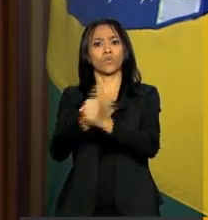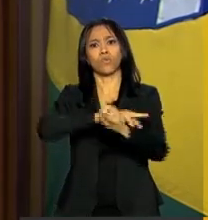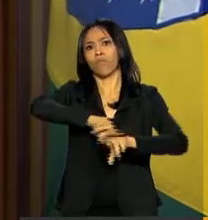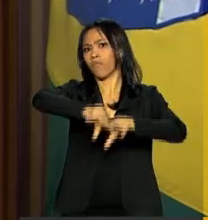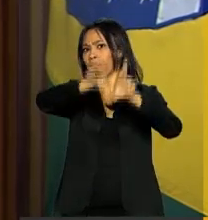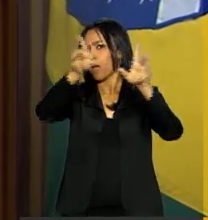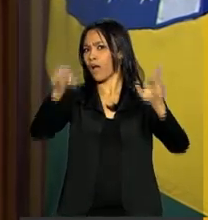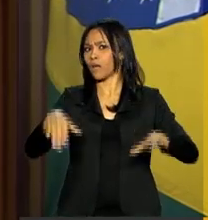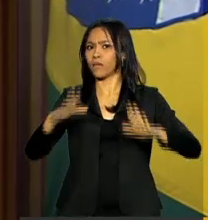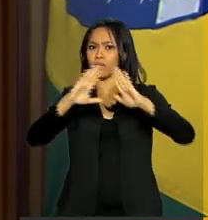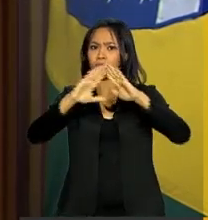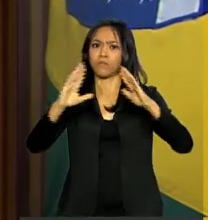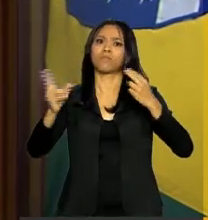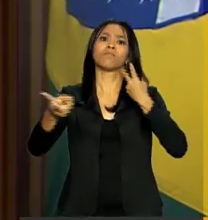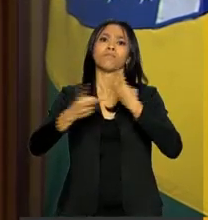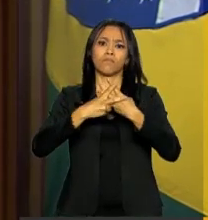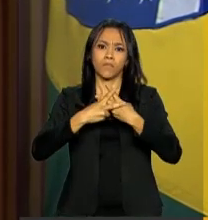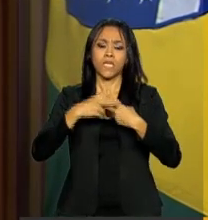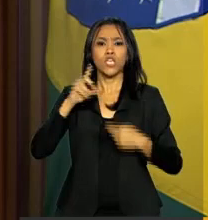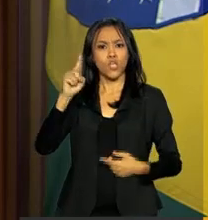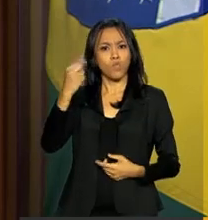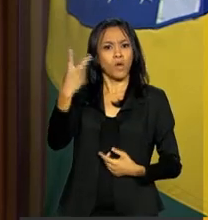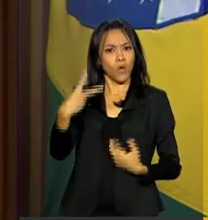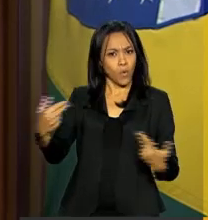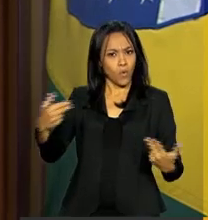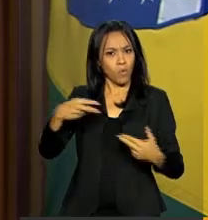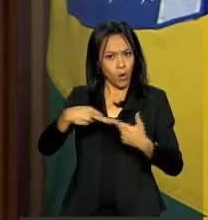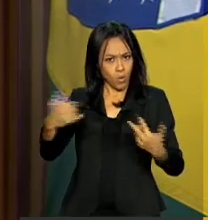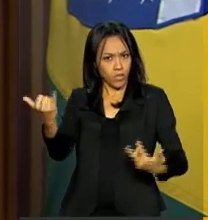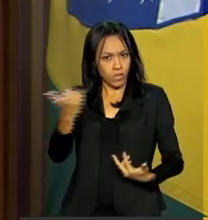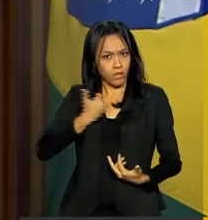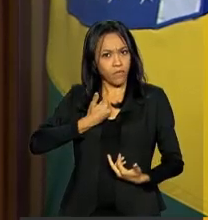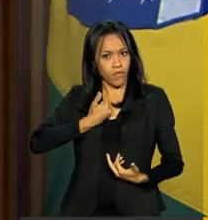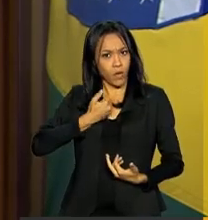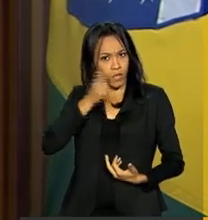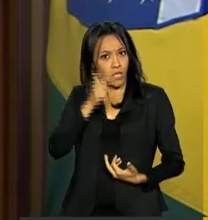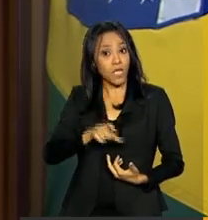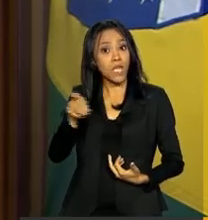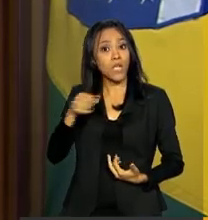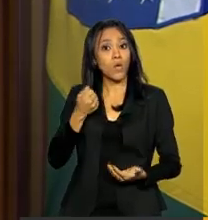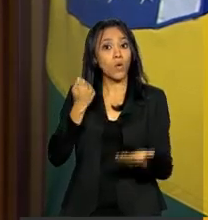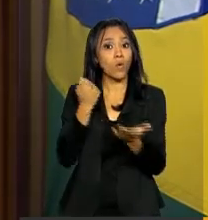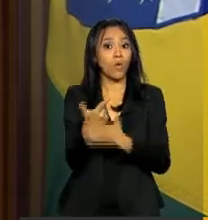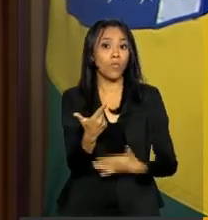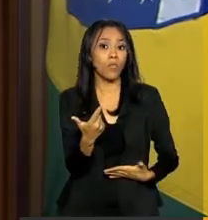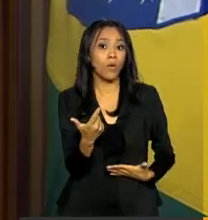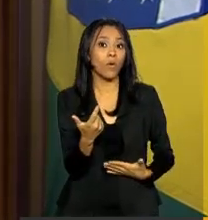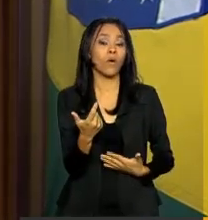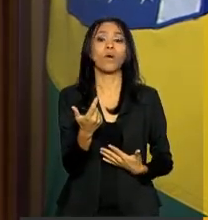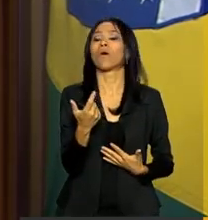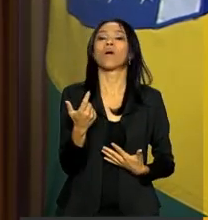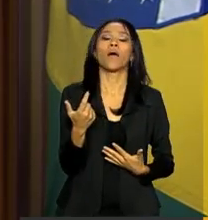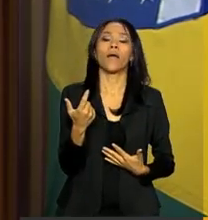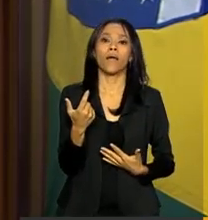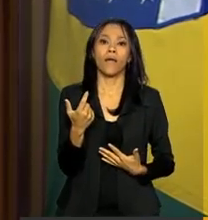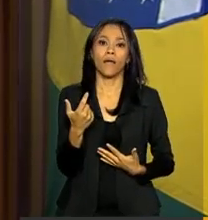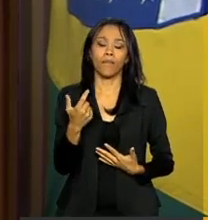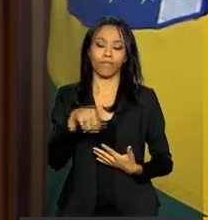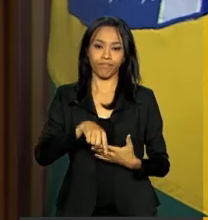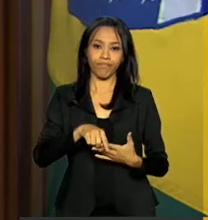ademais disso até me disse uma coisa interessante se ele comprou as horas extras a dois senhores policiais